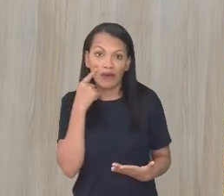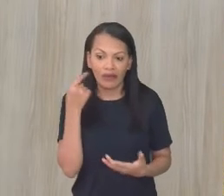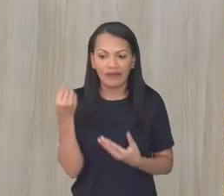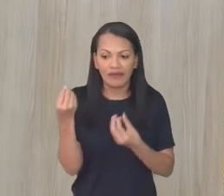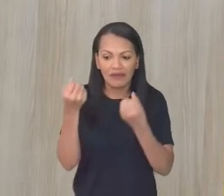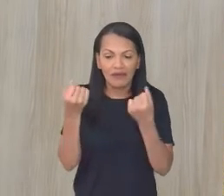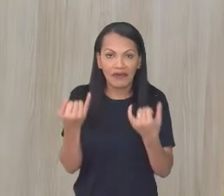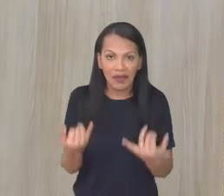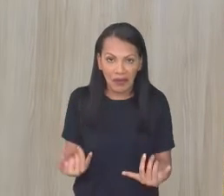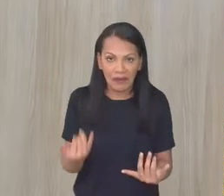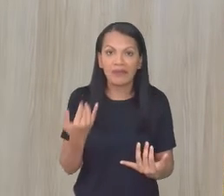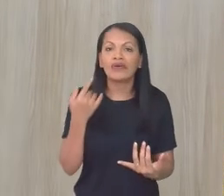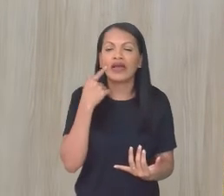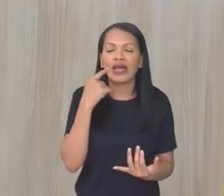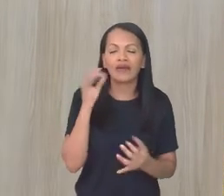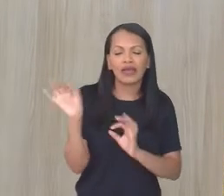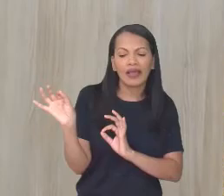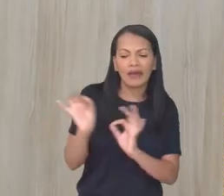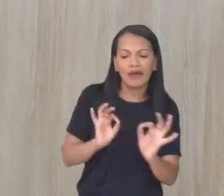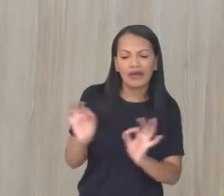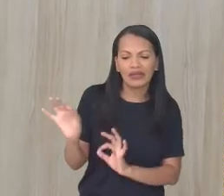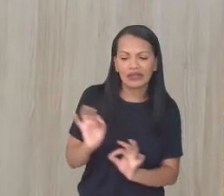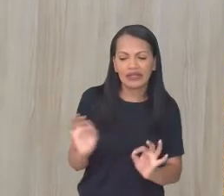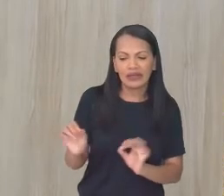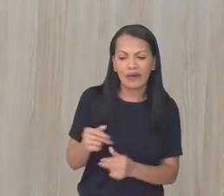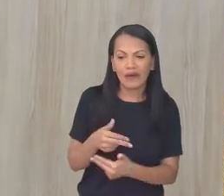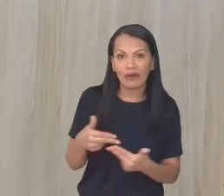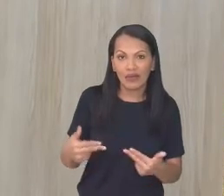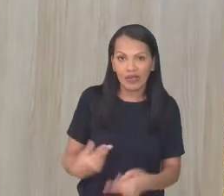diariamente, não é? Isso é ajustes. Então vamos lá.